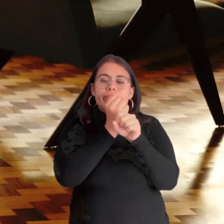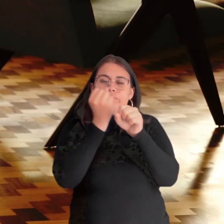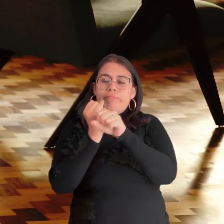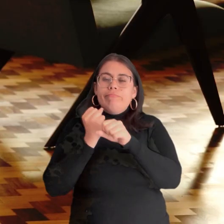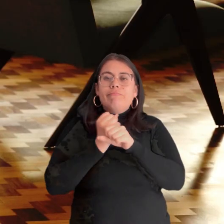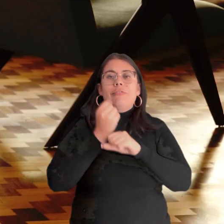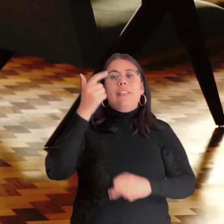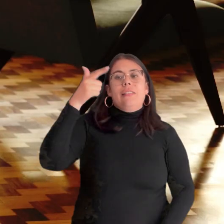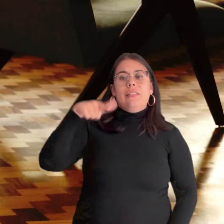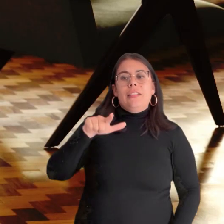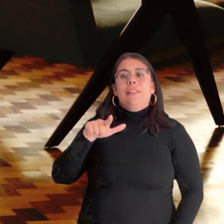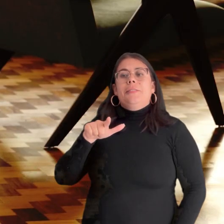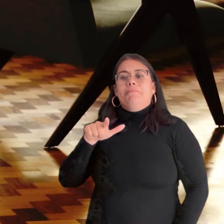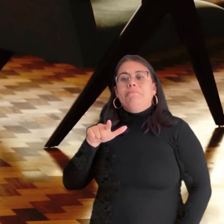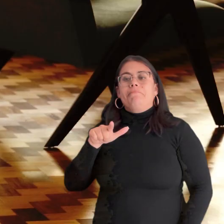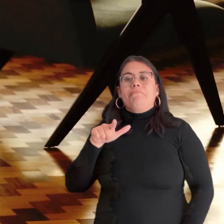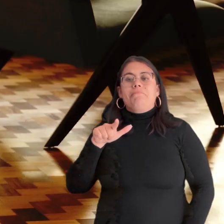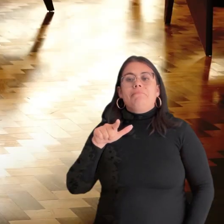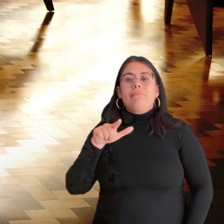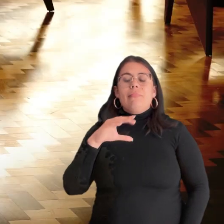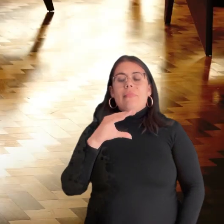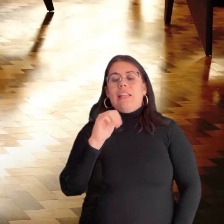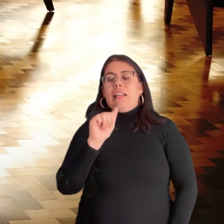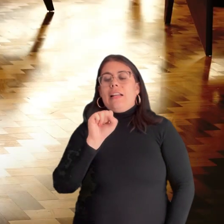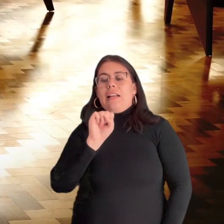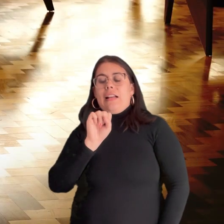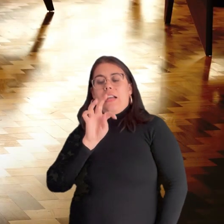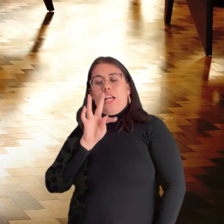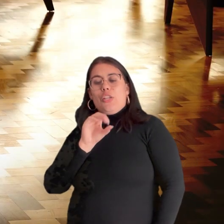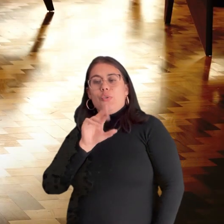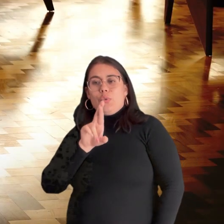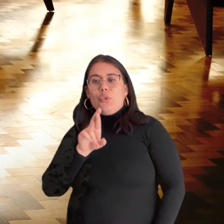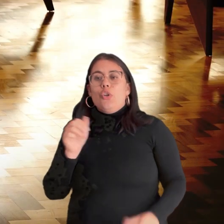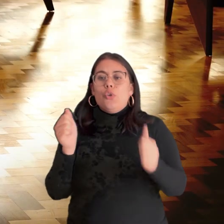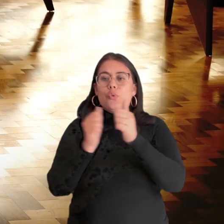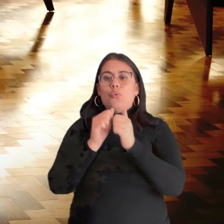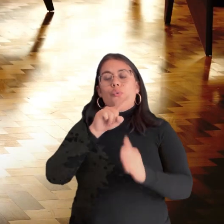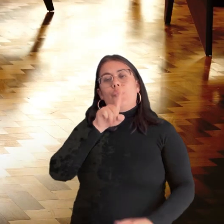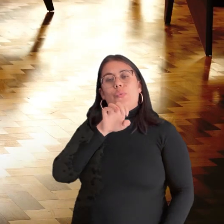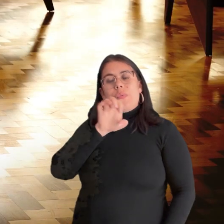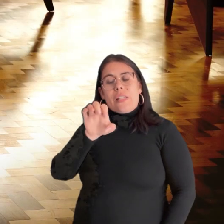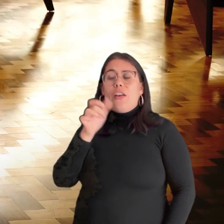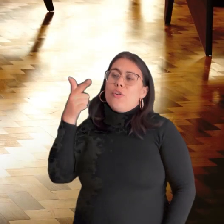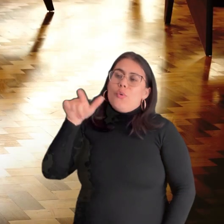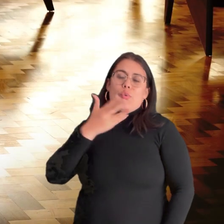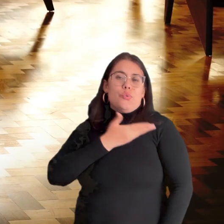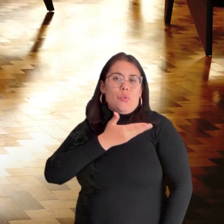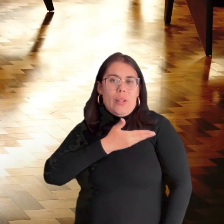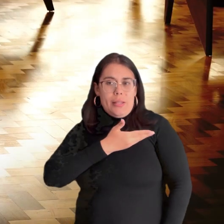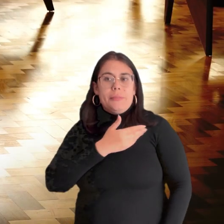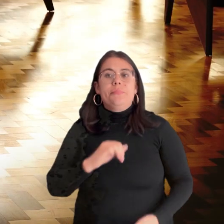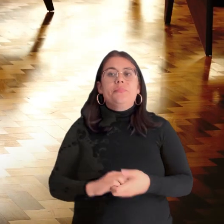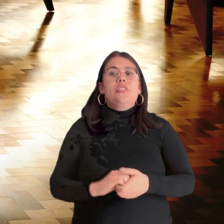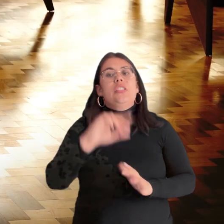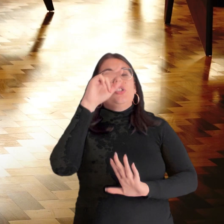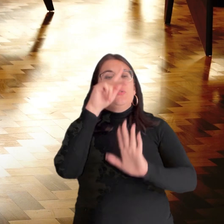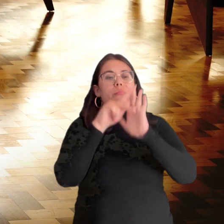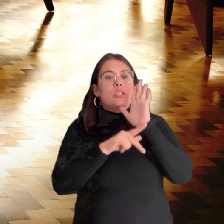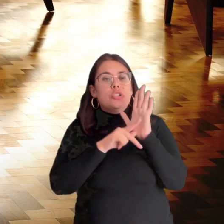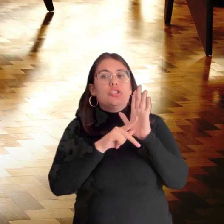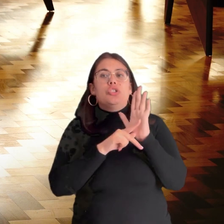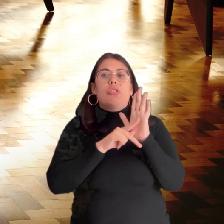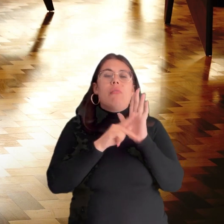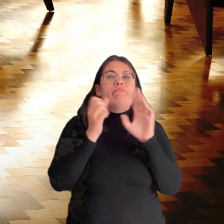junto com Zé Armênio e outros colegas. O projeto, mesmo estando no momento de levantamento, a ideia do projeto